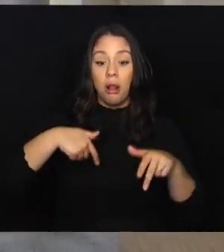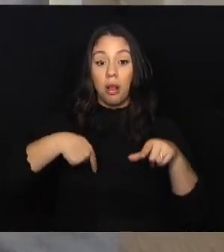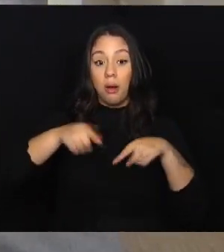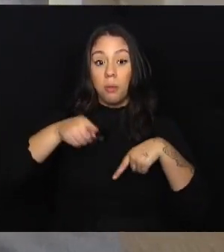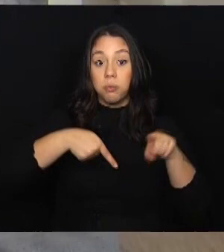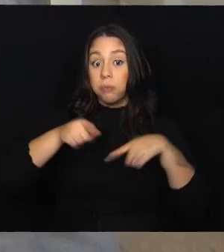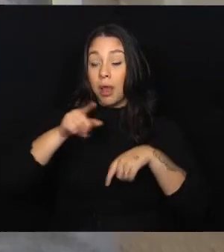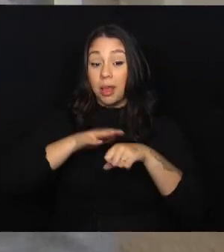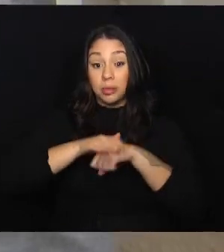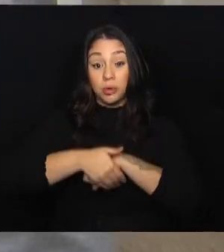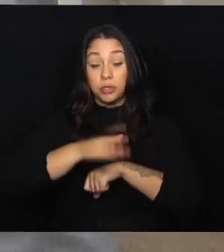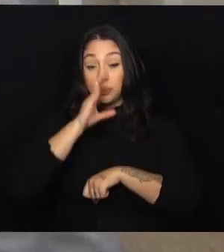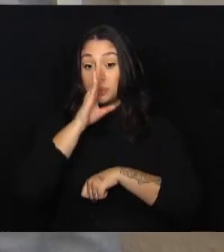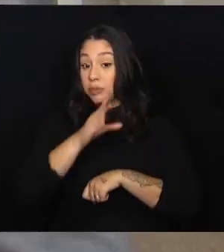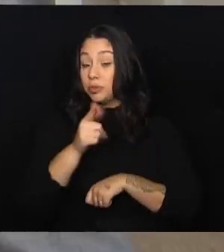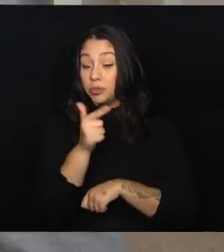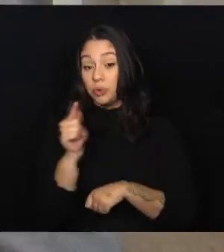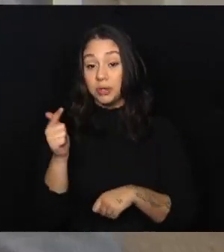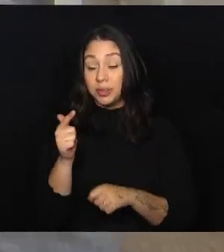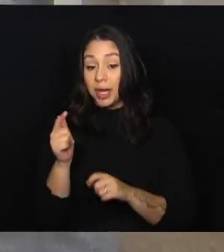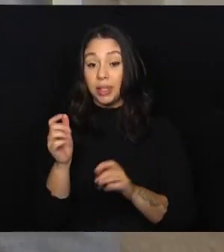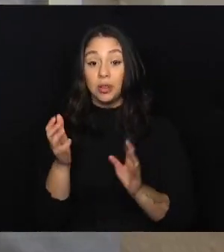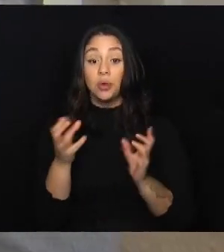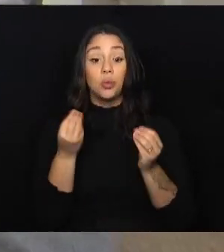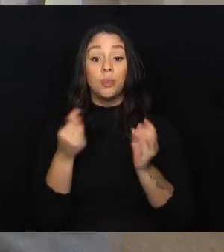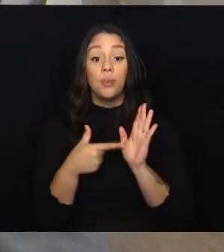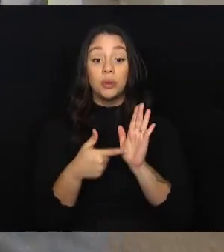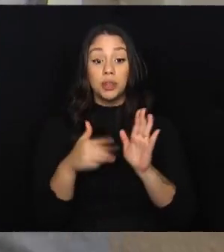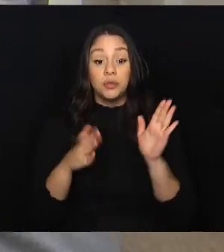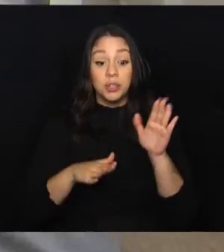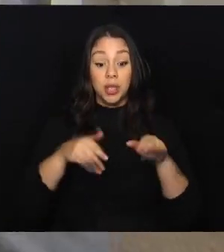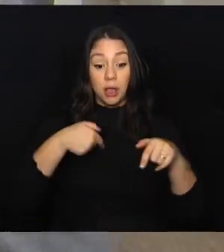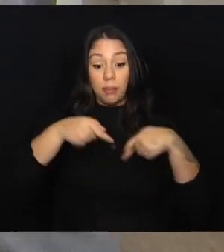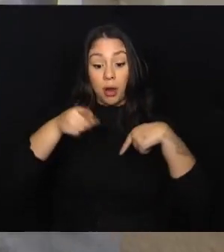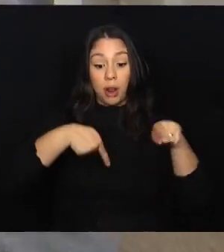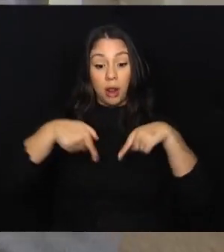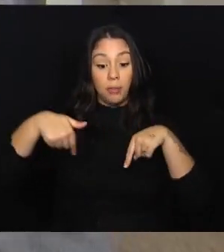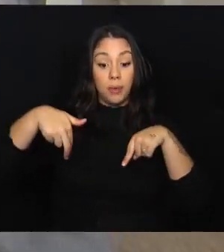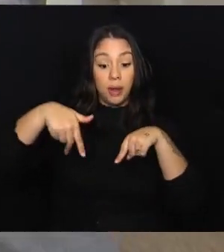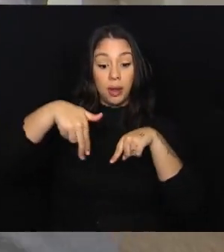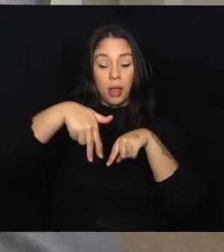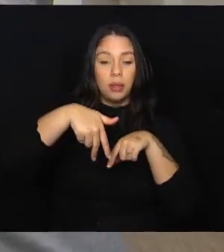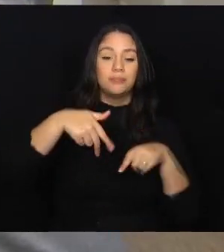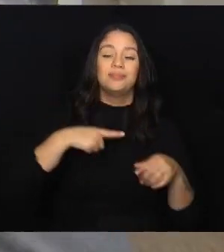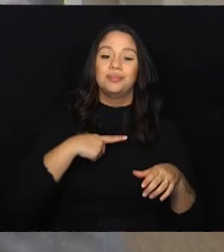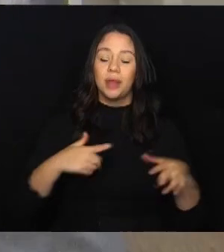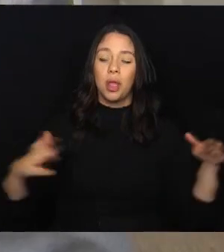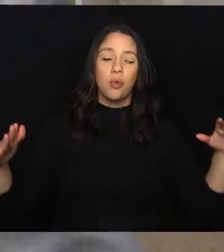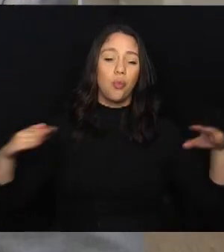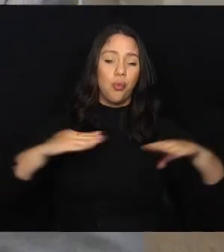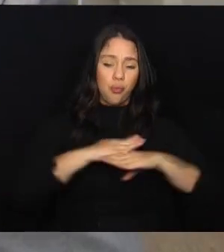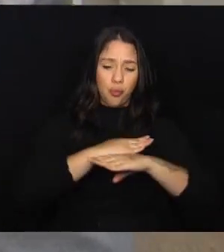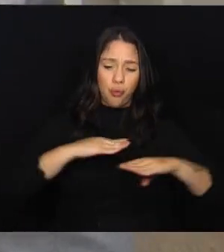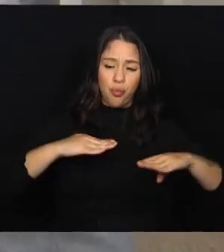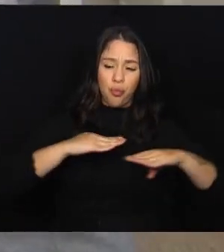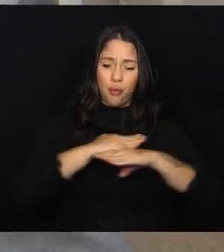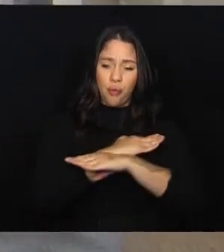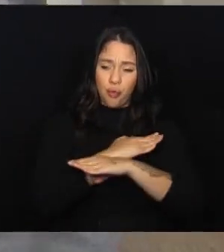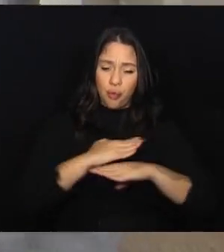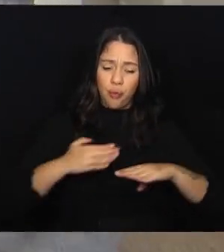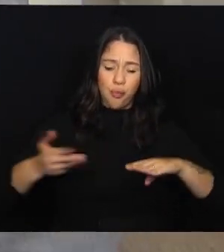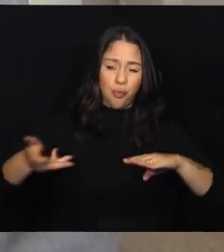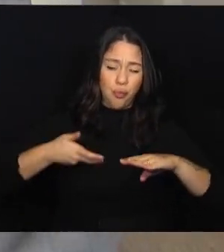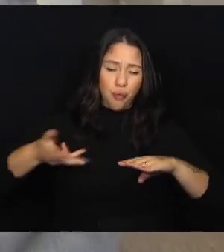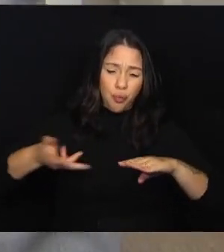rodovias e à noite principalmente sem sinalização nenhuma às vezes quer atravessar Rodovia e infelizmente com alto trânsito